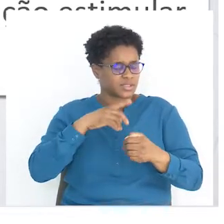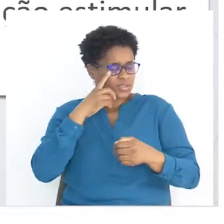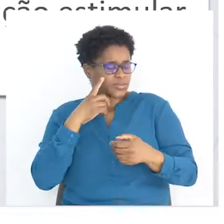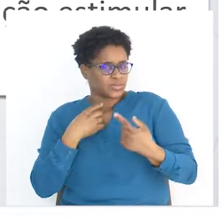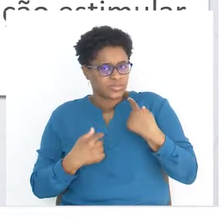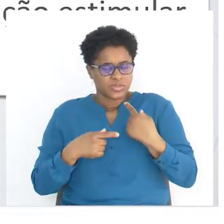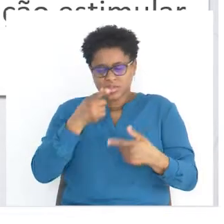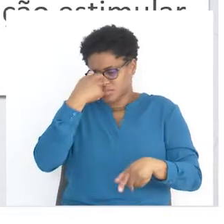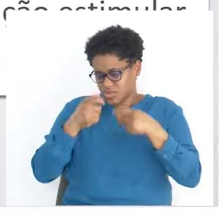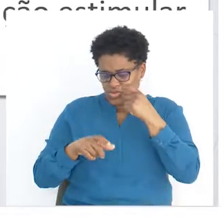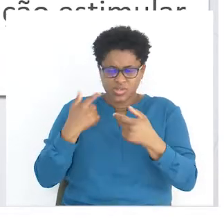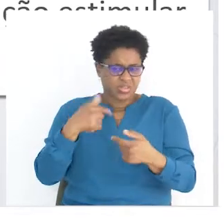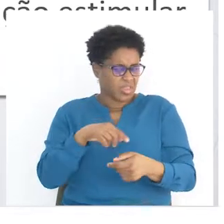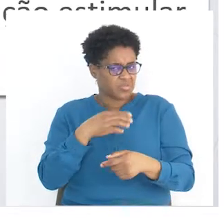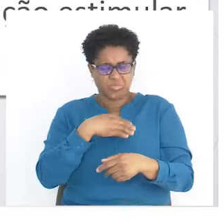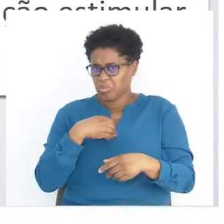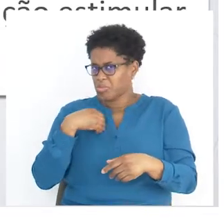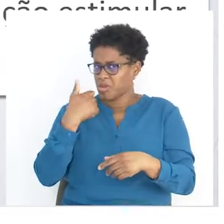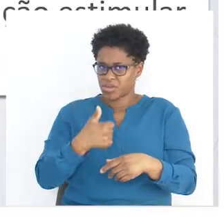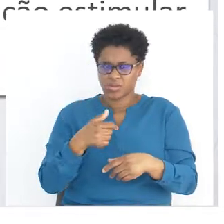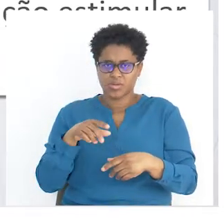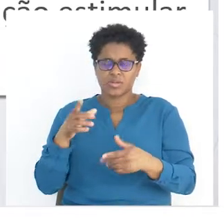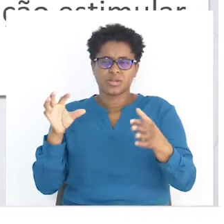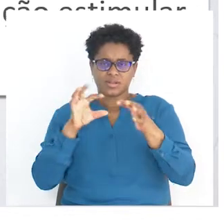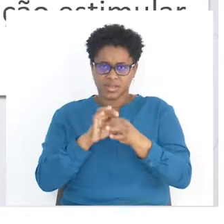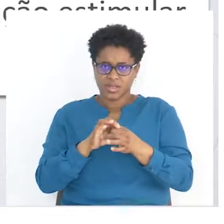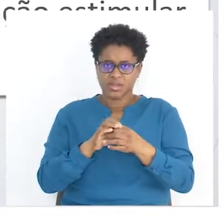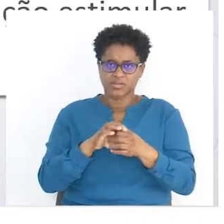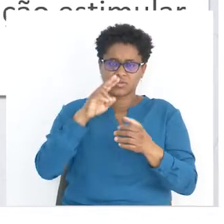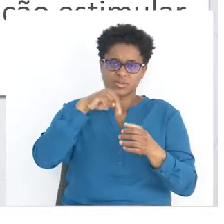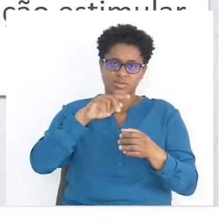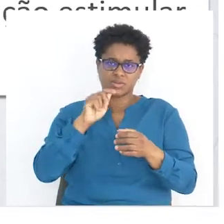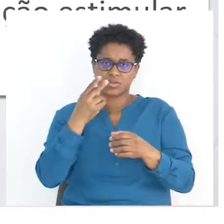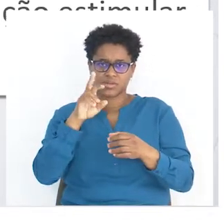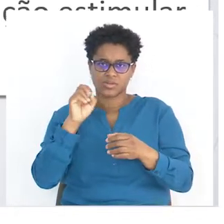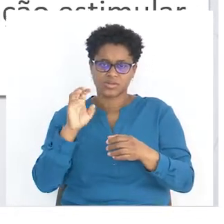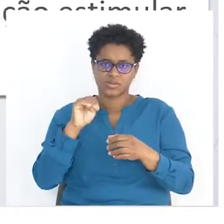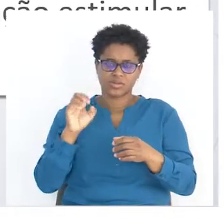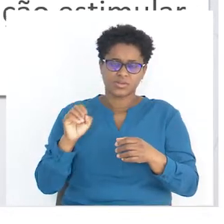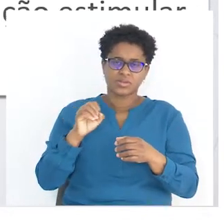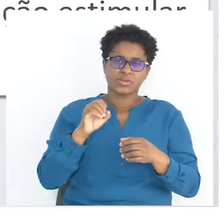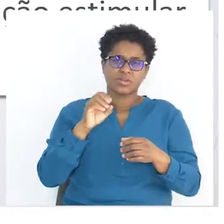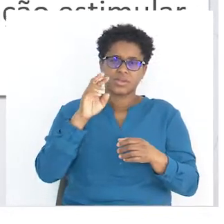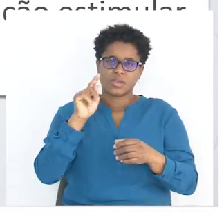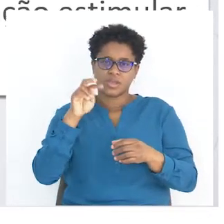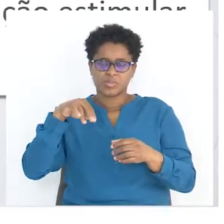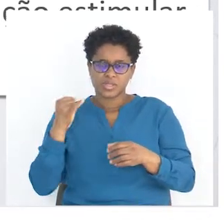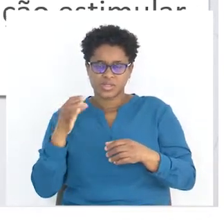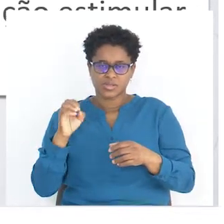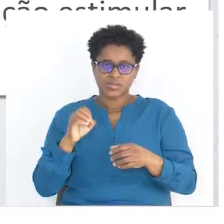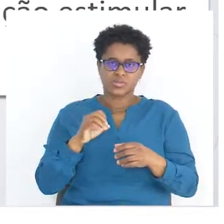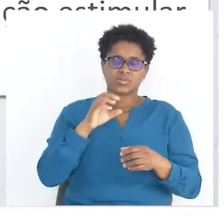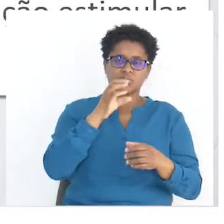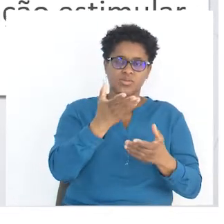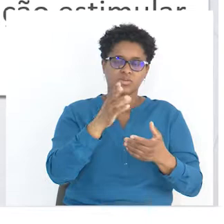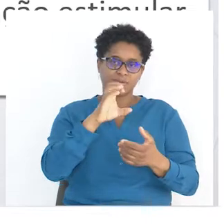indivíduo não está também relacionado com os neurotransmissores e os neuroreceptores do seu